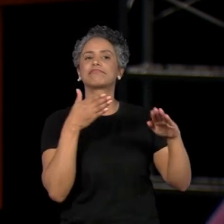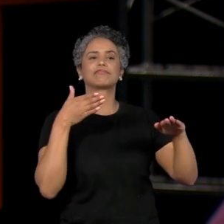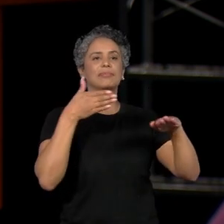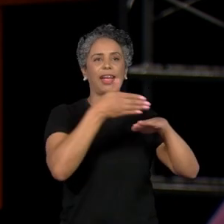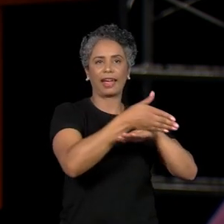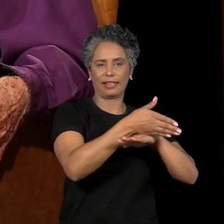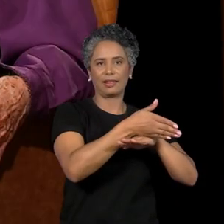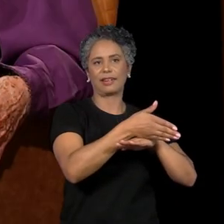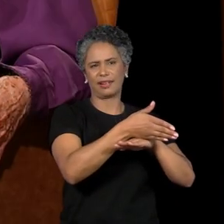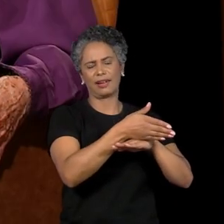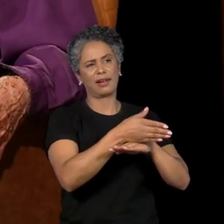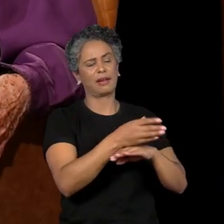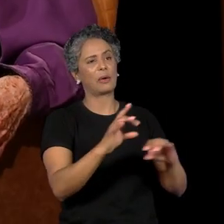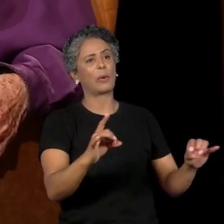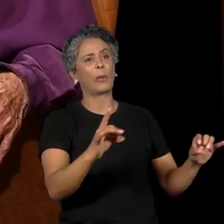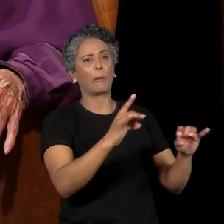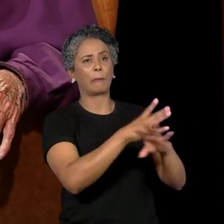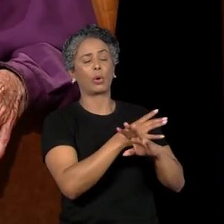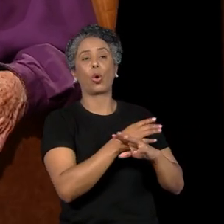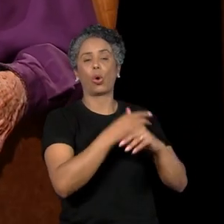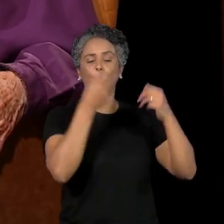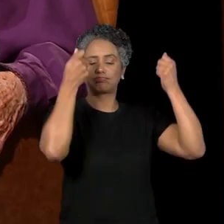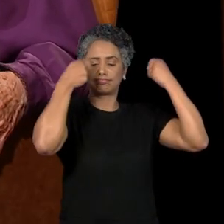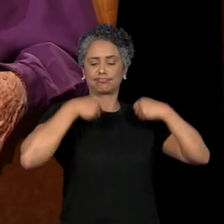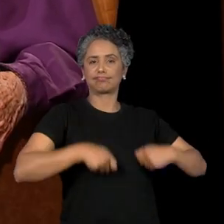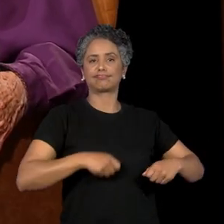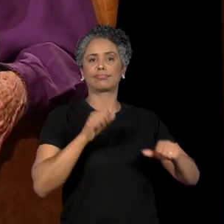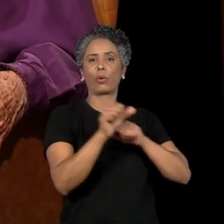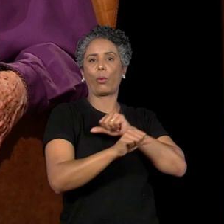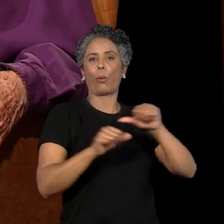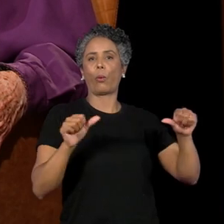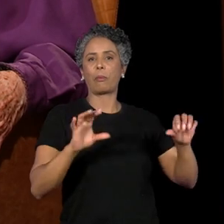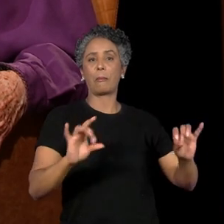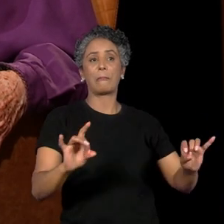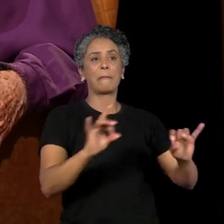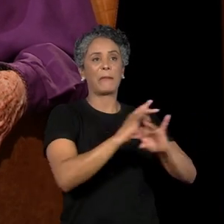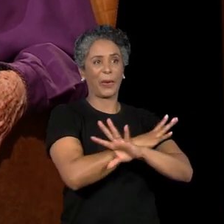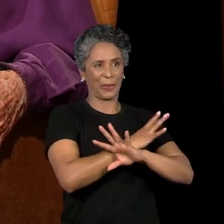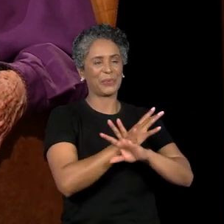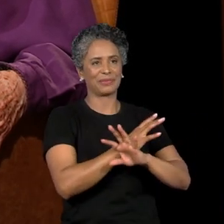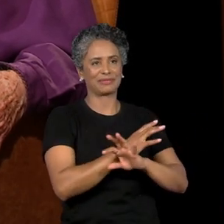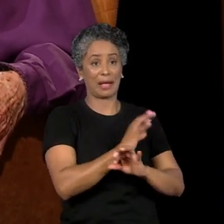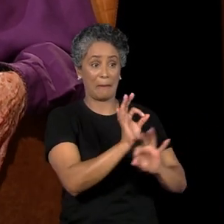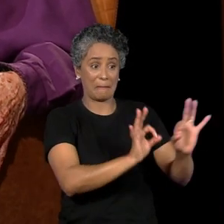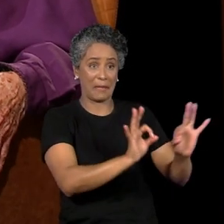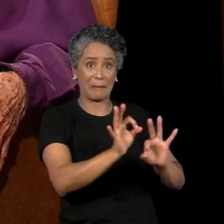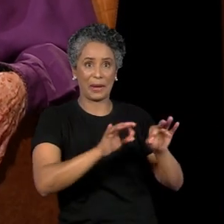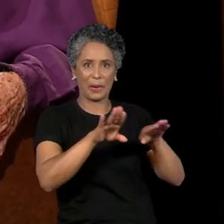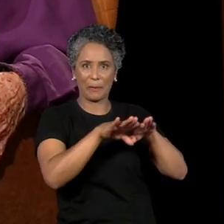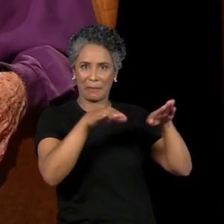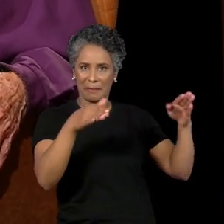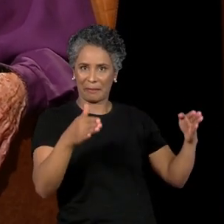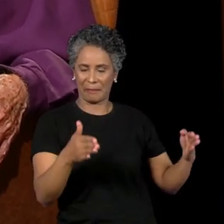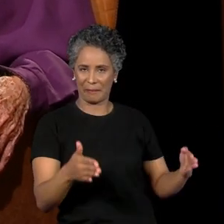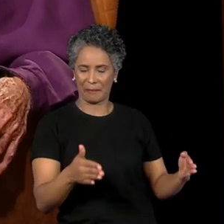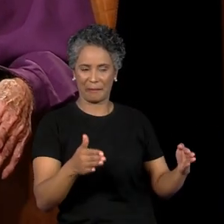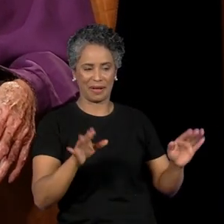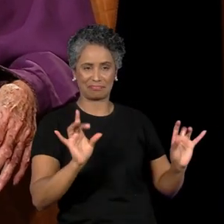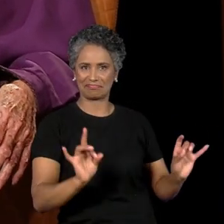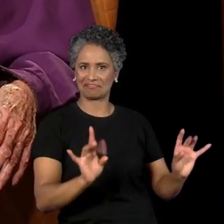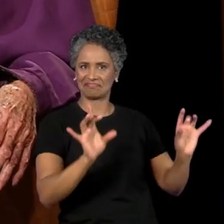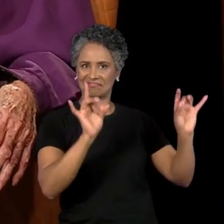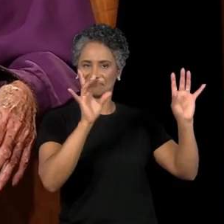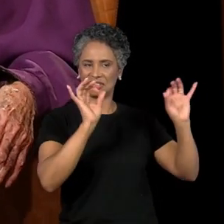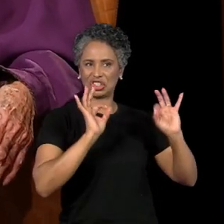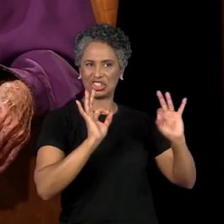camarim, trocamos de roupa e ele... Foi para uma mesa, uma coisa assim, né? Na época, eu